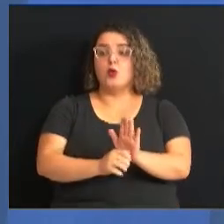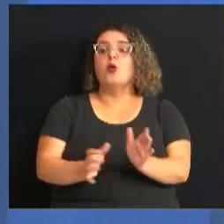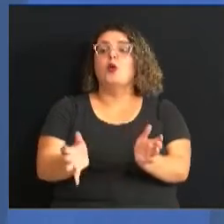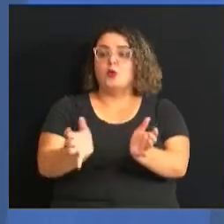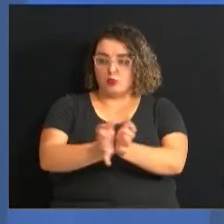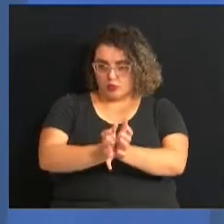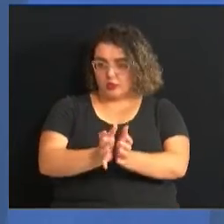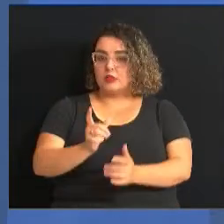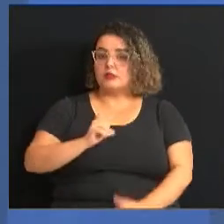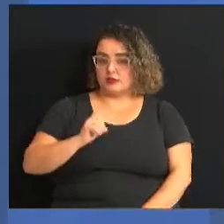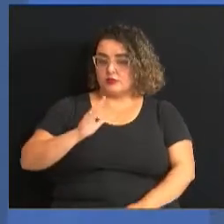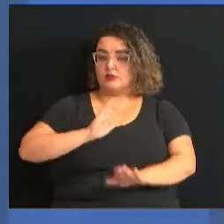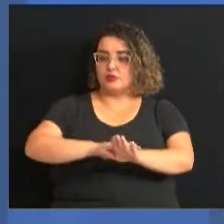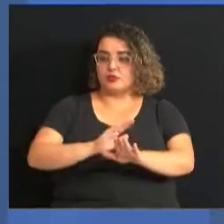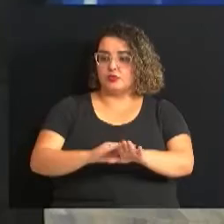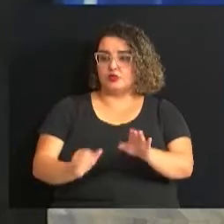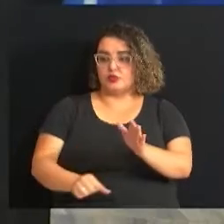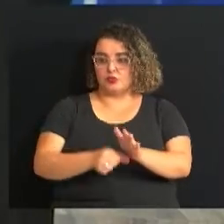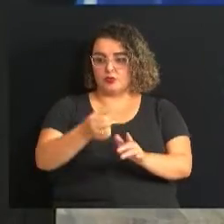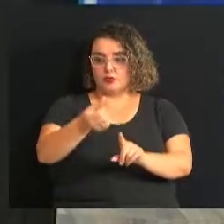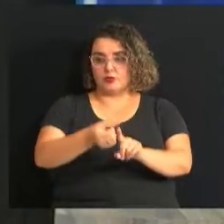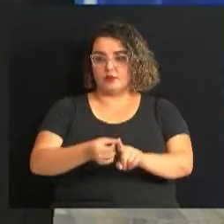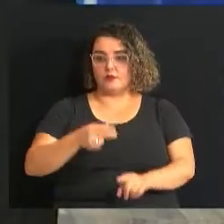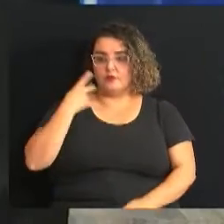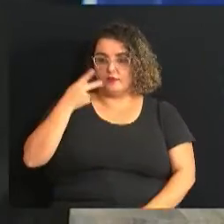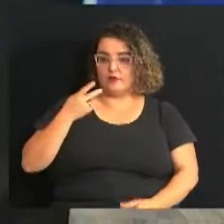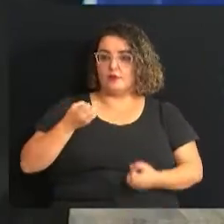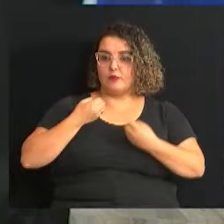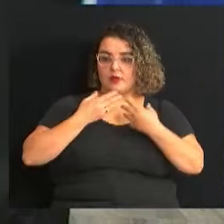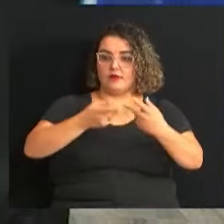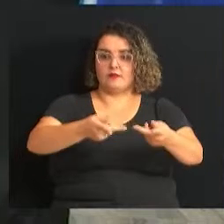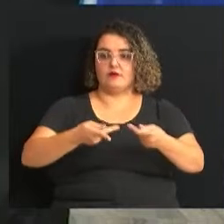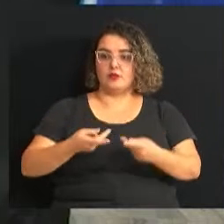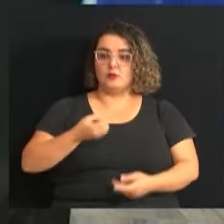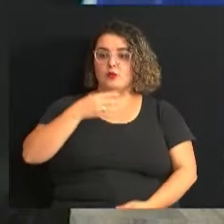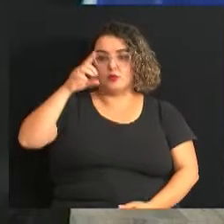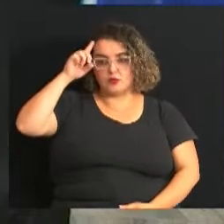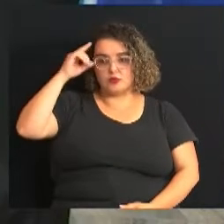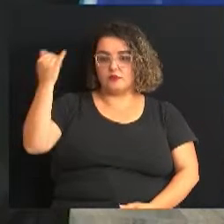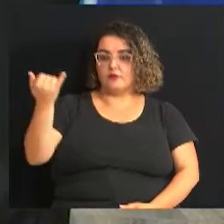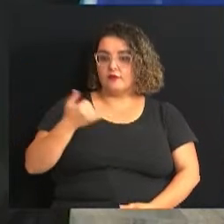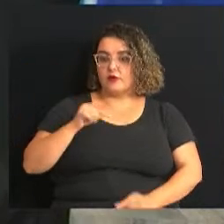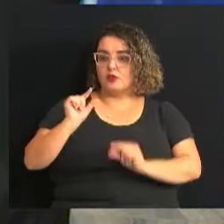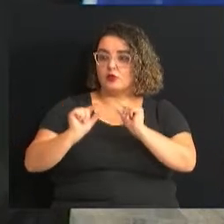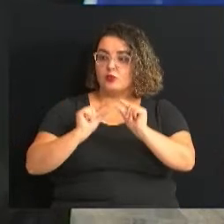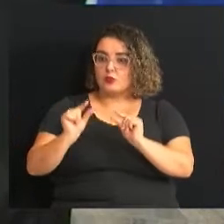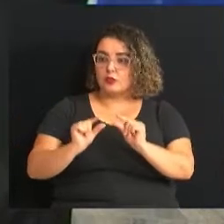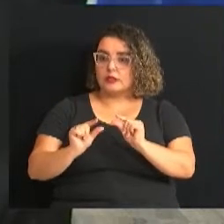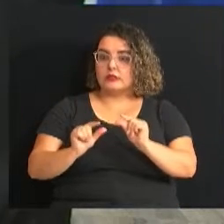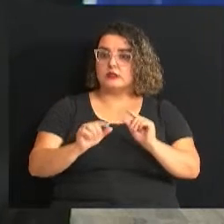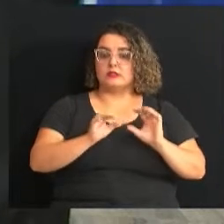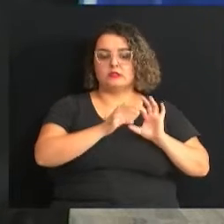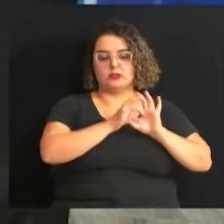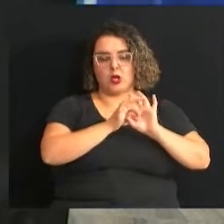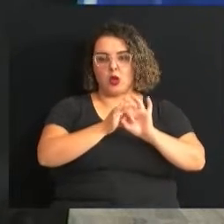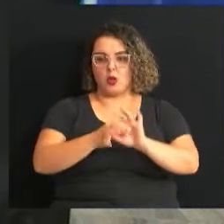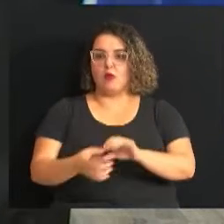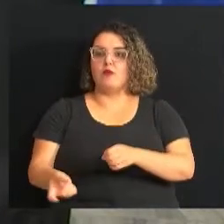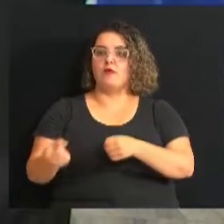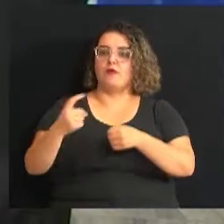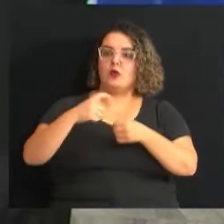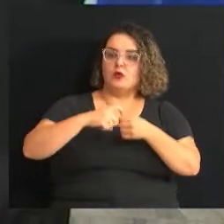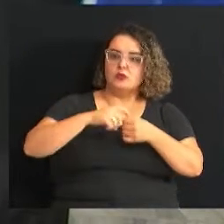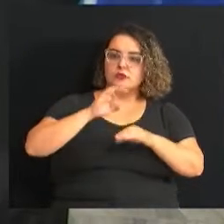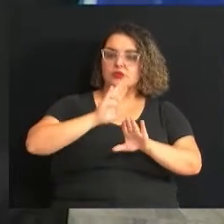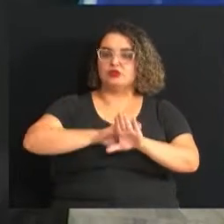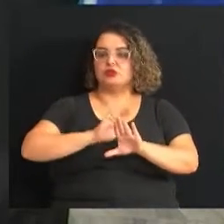muita atividade no primeiro semestre. Vereador, seja bem-vindo, um bom dia. Fala um pouquinho nesse contexto de ainda voltando às atividades